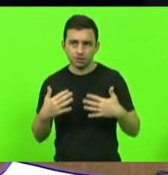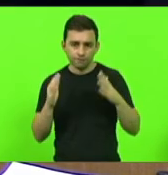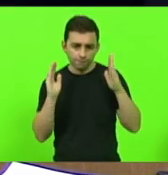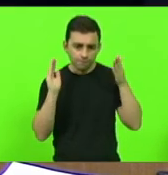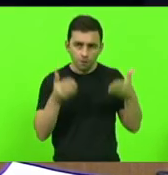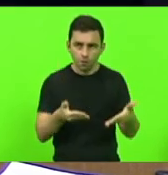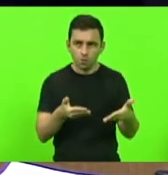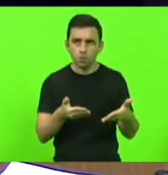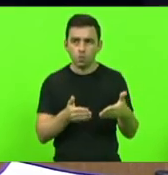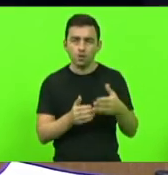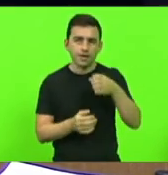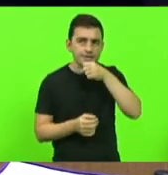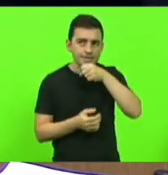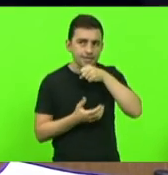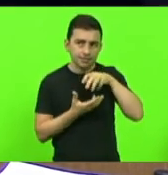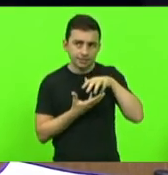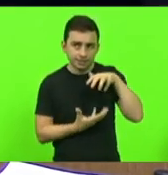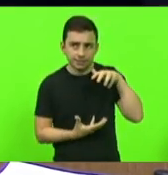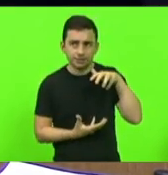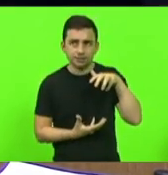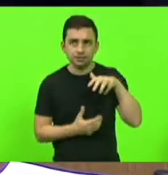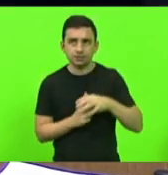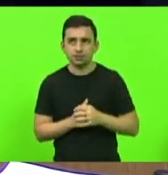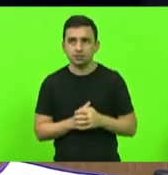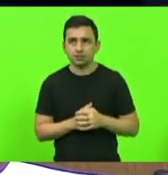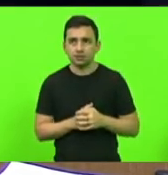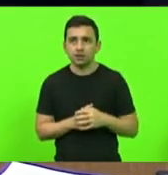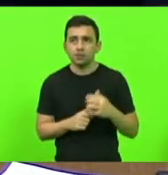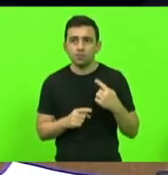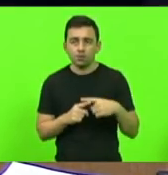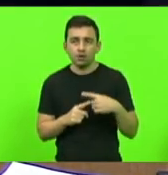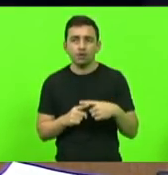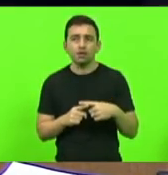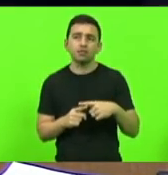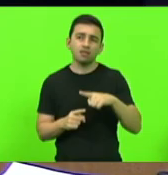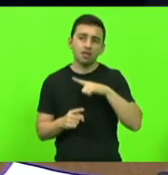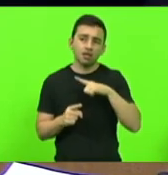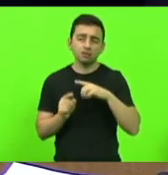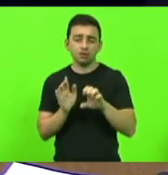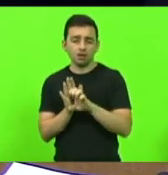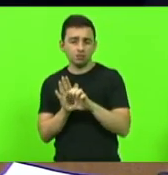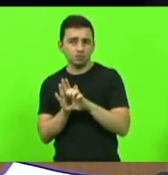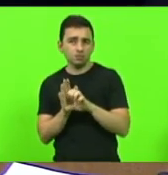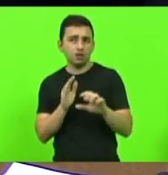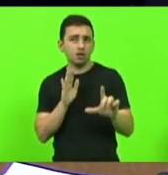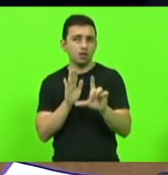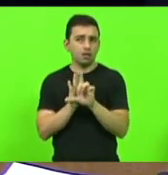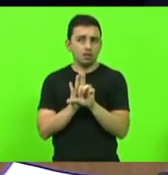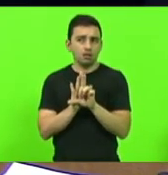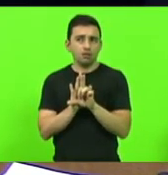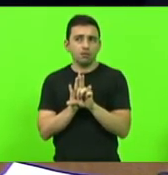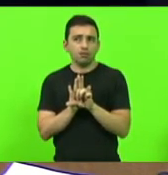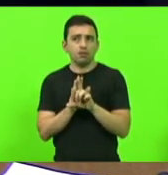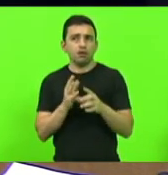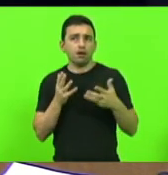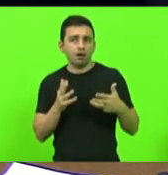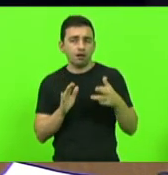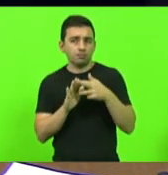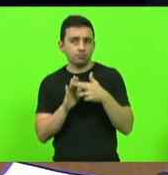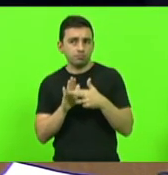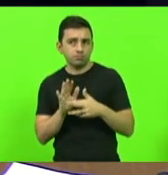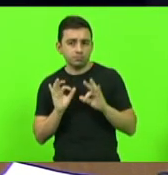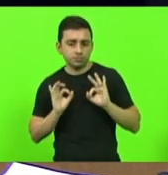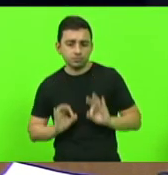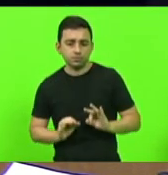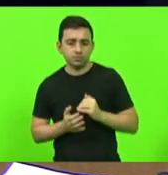uma lei específica para o idoso, é porque ele está amparado ou no estatuto, ou nas leis, ou ele quer regulamentar algo para o